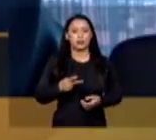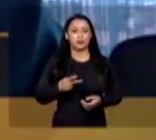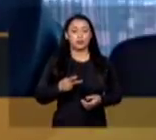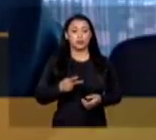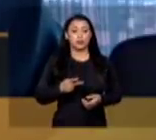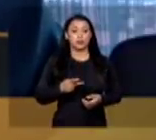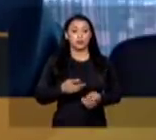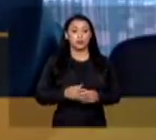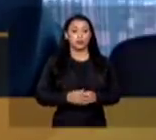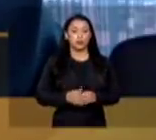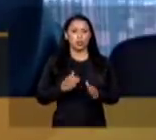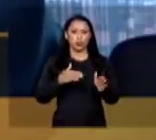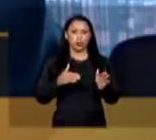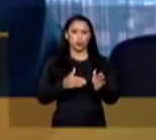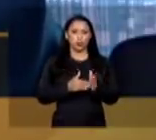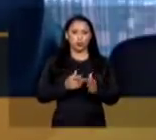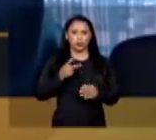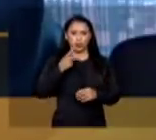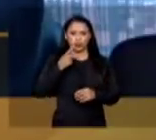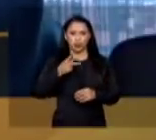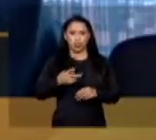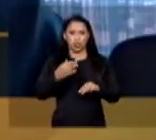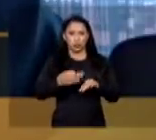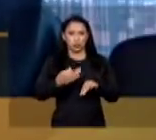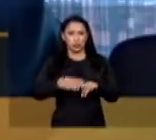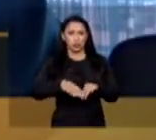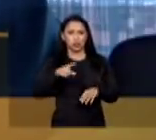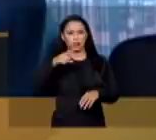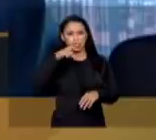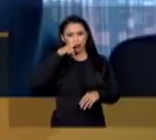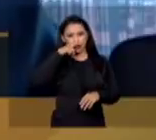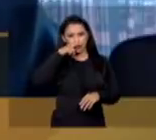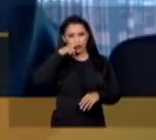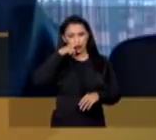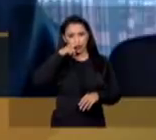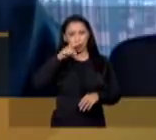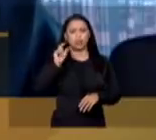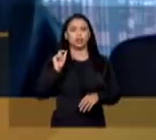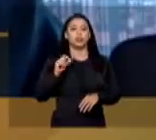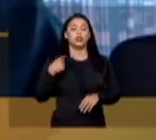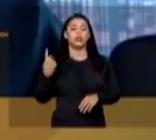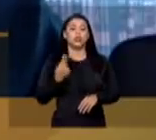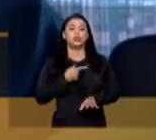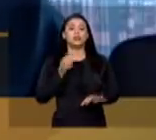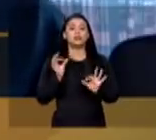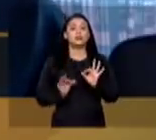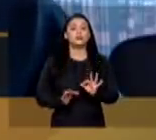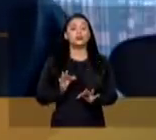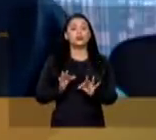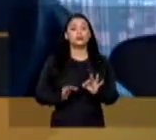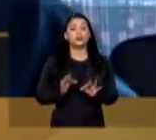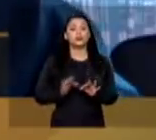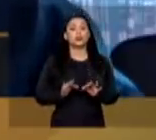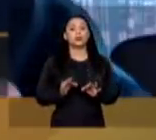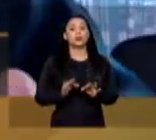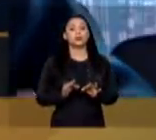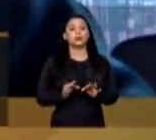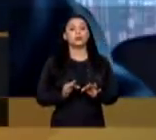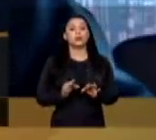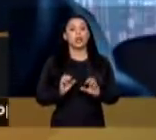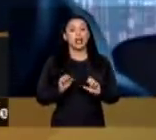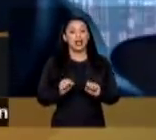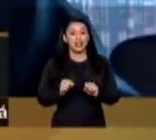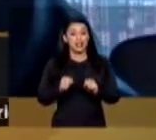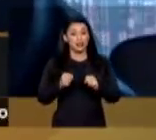à luz do que foi dito pelo eminente ministro Edson Fachin, advogado Cristiano Zanin, estamos julgando um recurso da